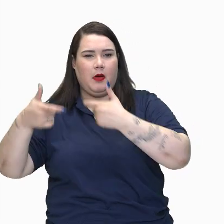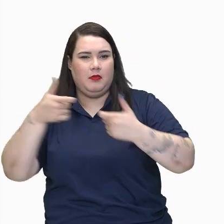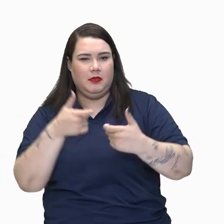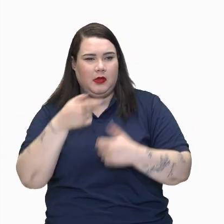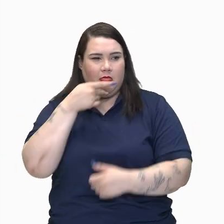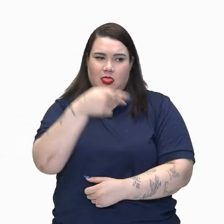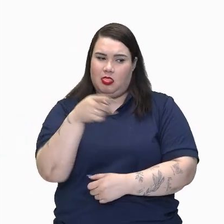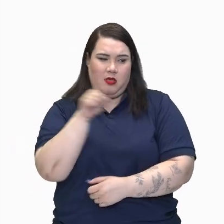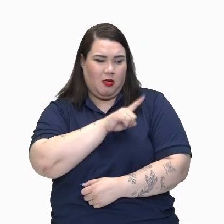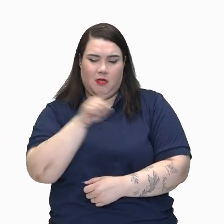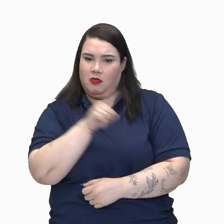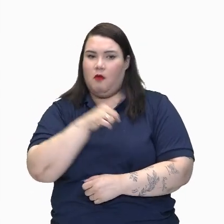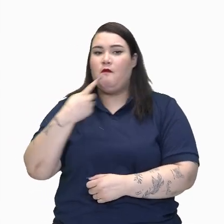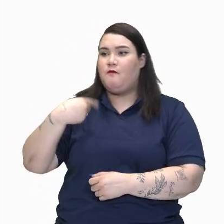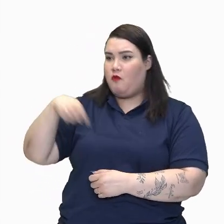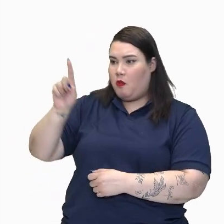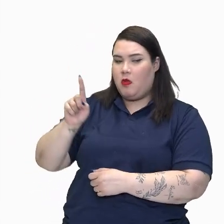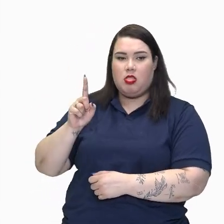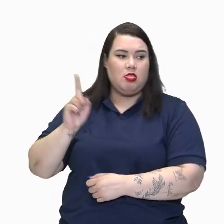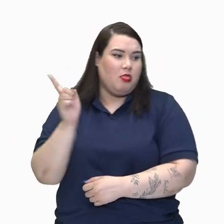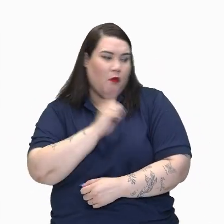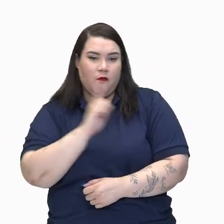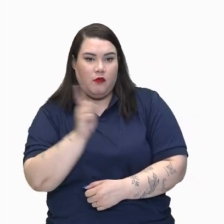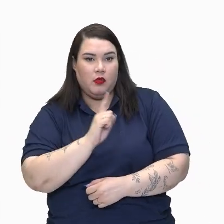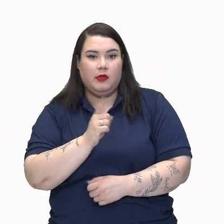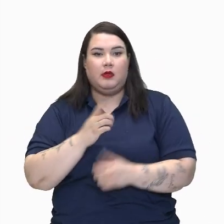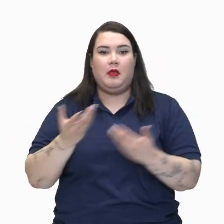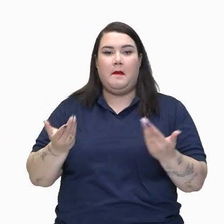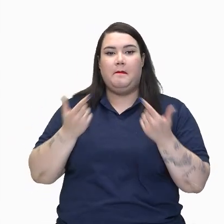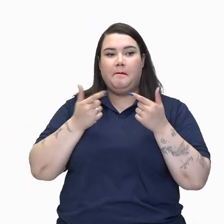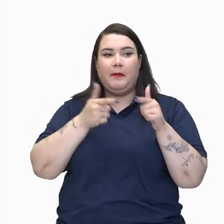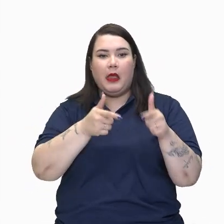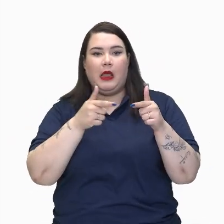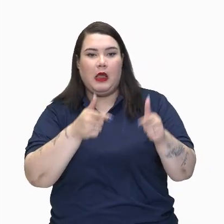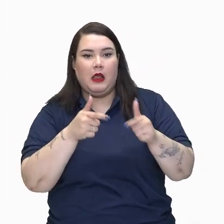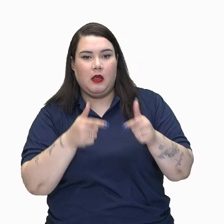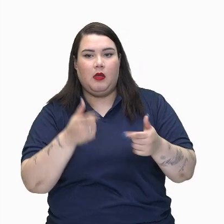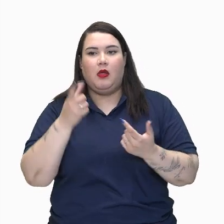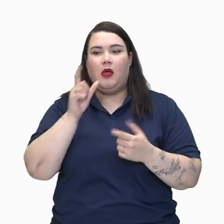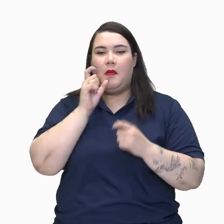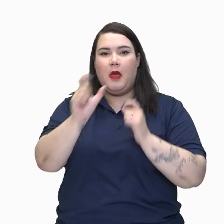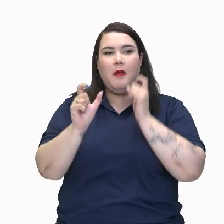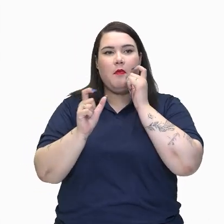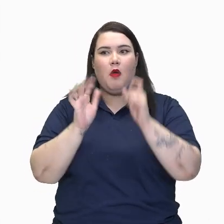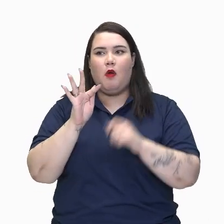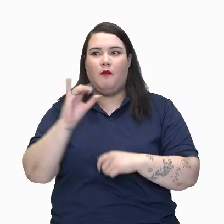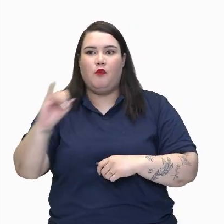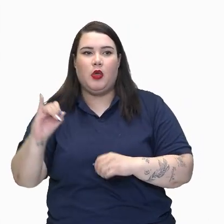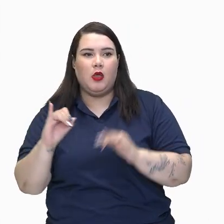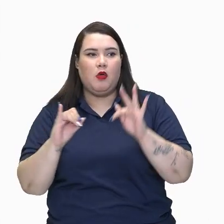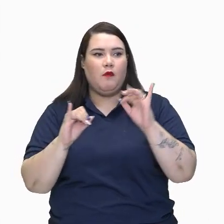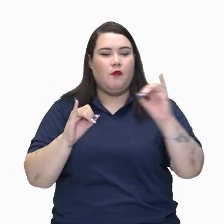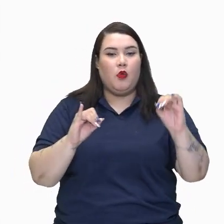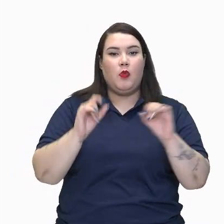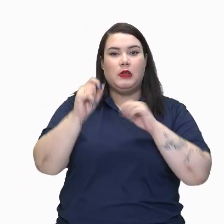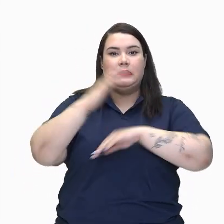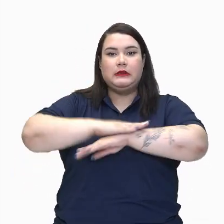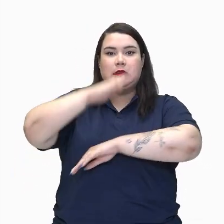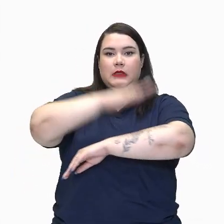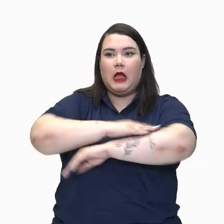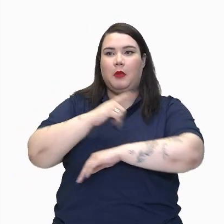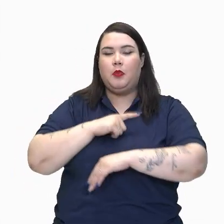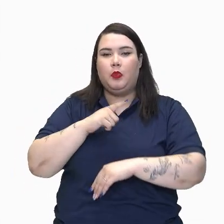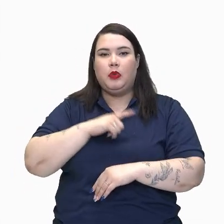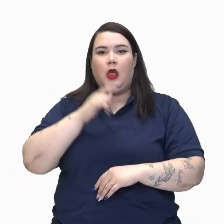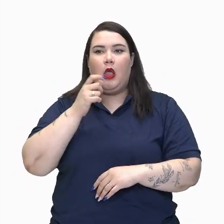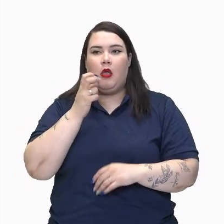foi, foi, não foi. E até brinca com a sonoridade, né, daquilo foi, não foi, como se fosse o som que os sapos vão fazendo. E são vários